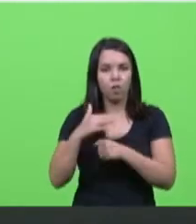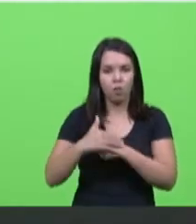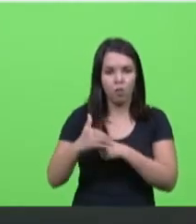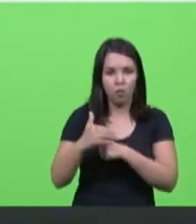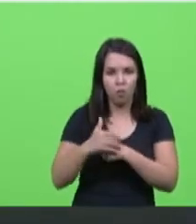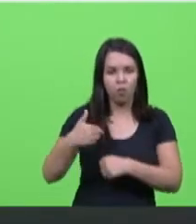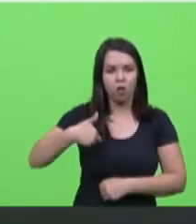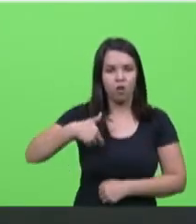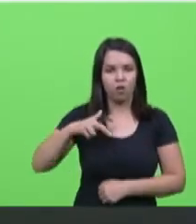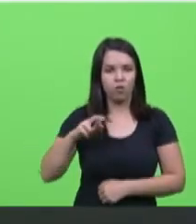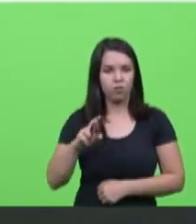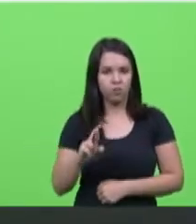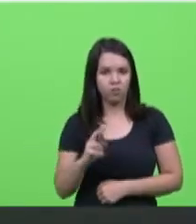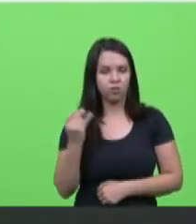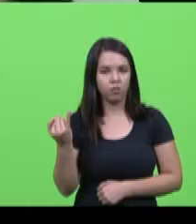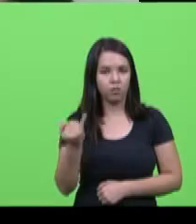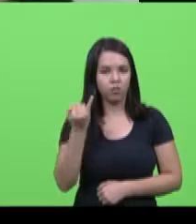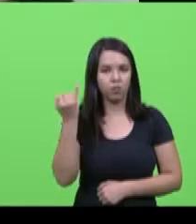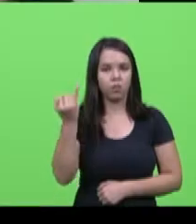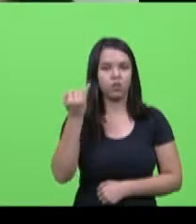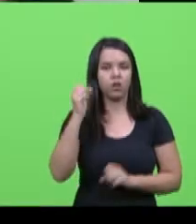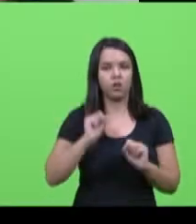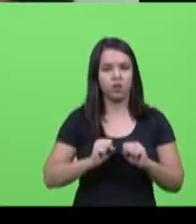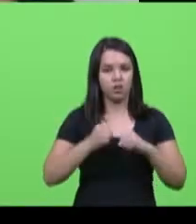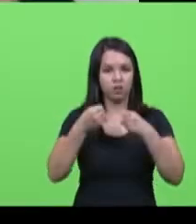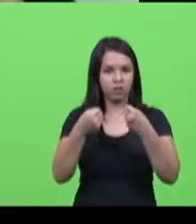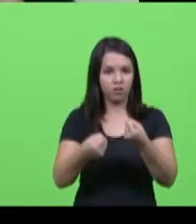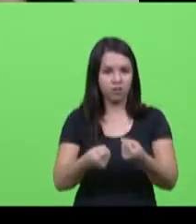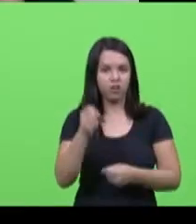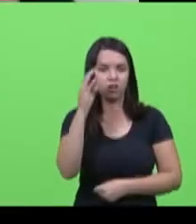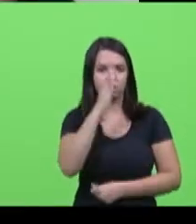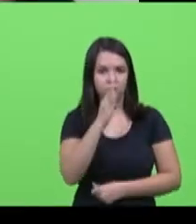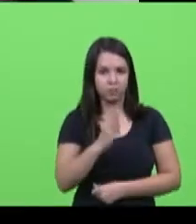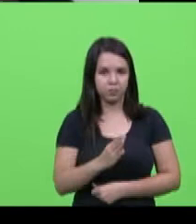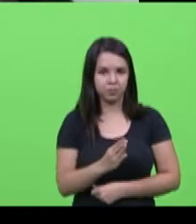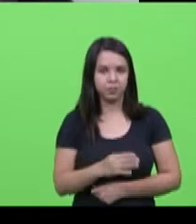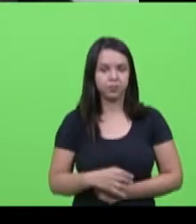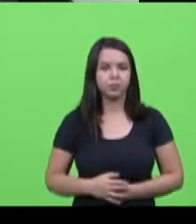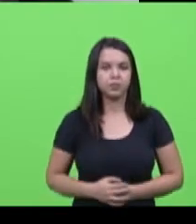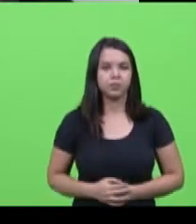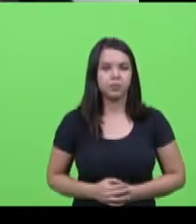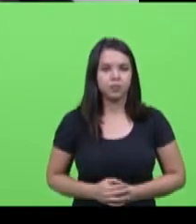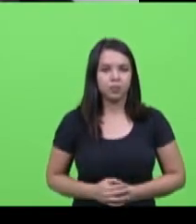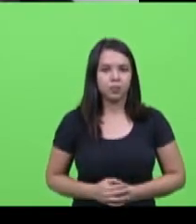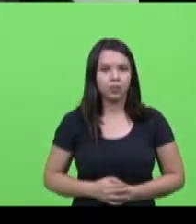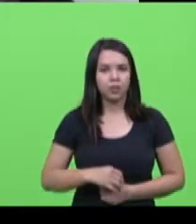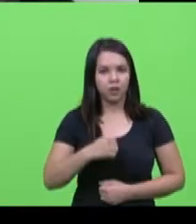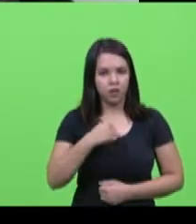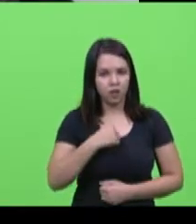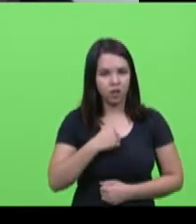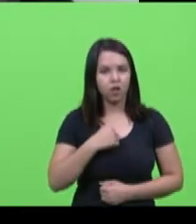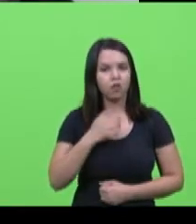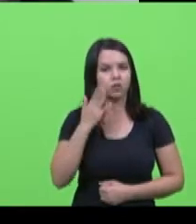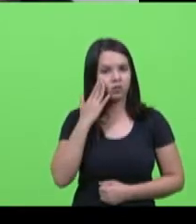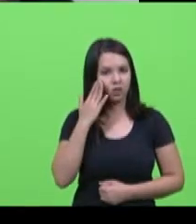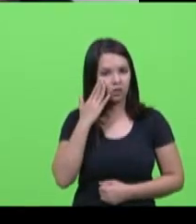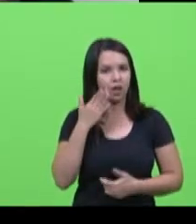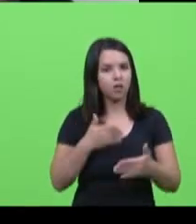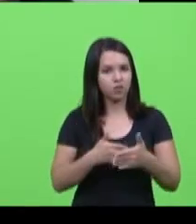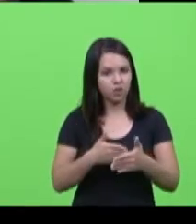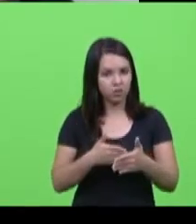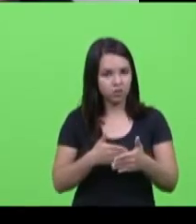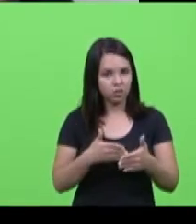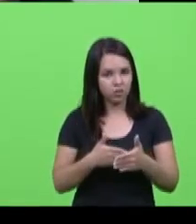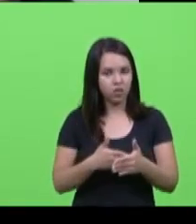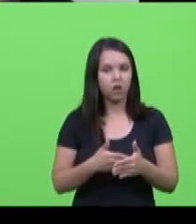para a defesa da pátria. É evidente que concordo com essa restrição que hoje está estabelecida,